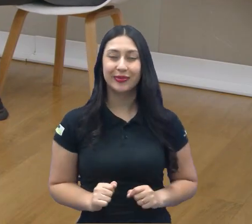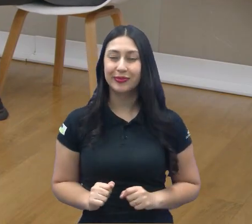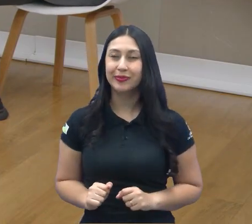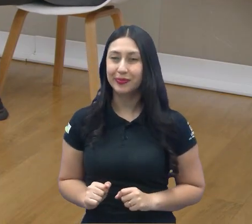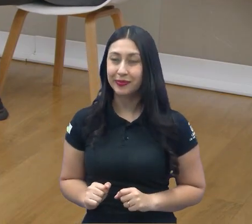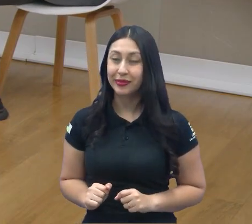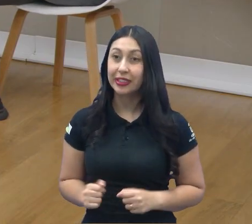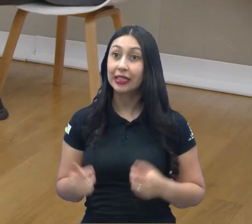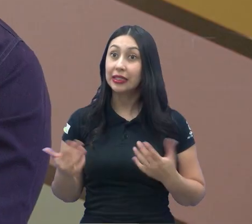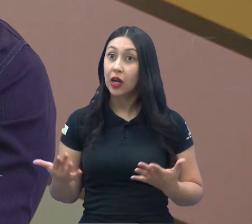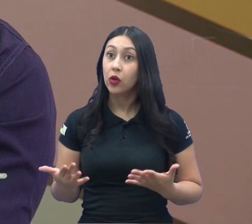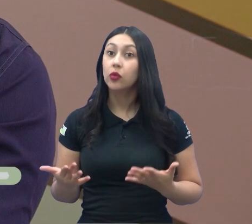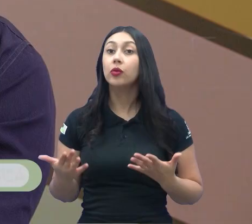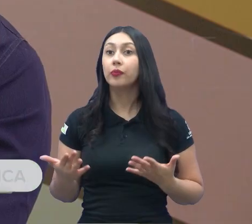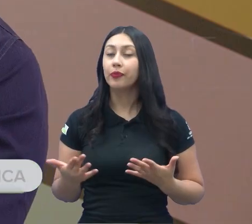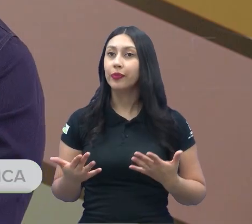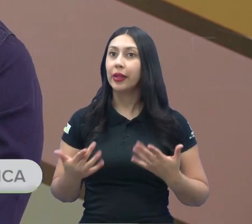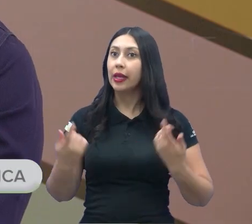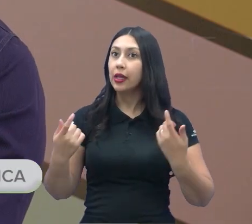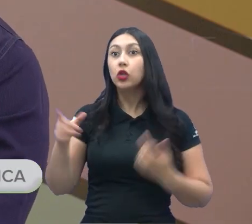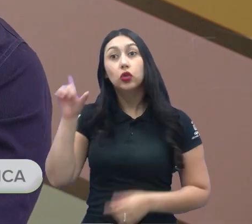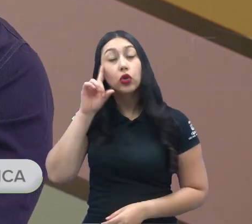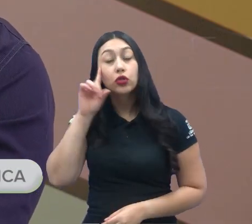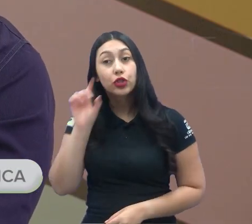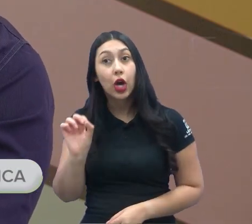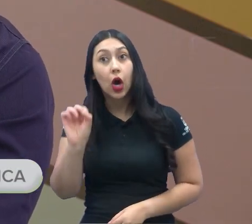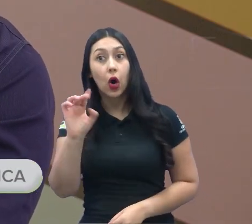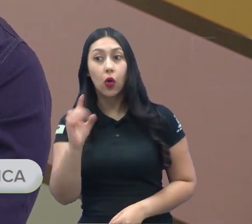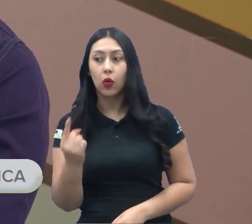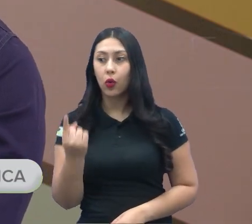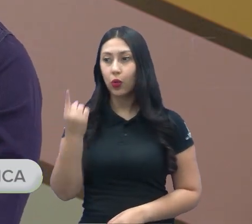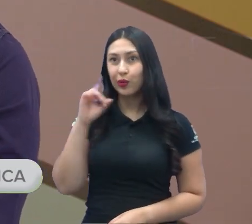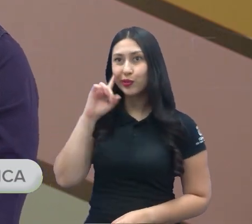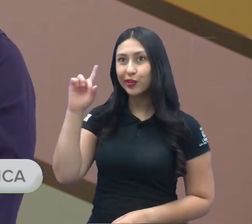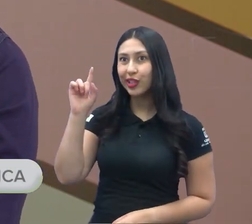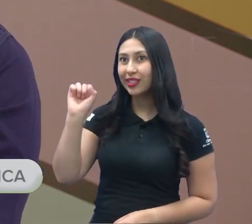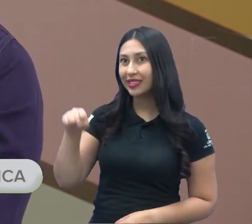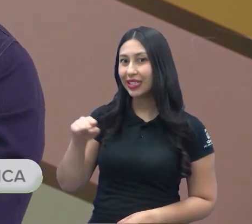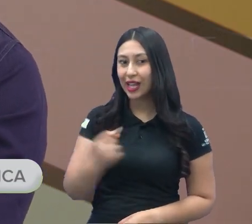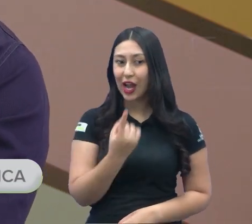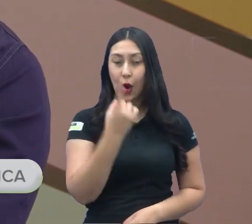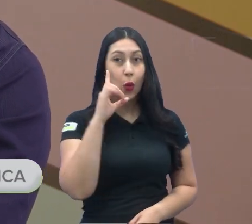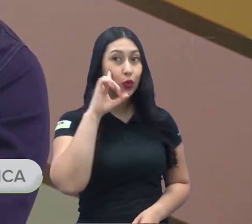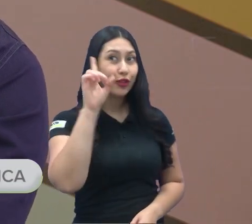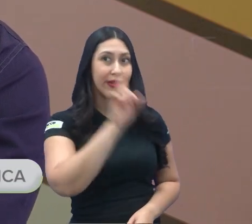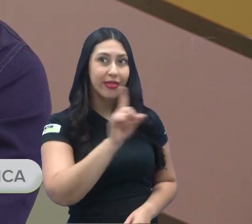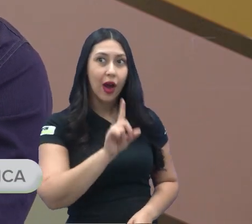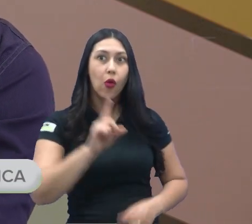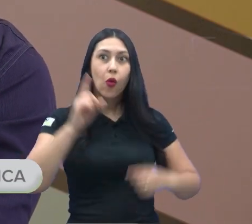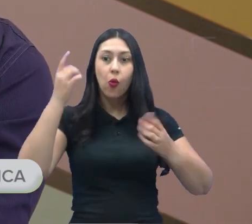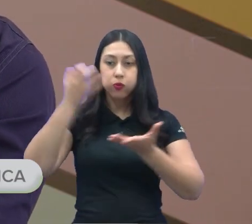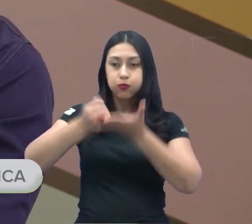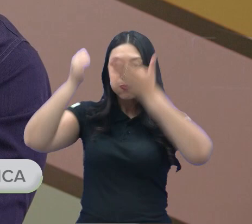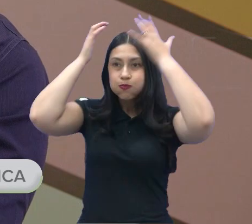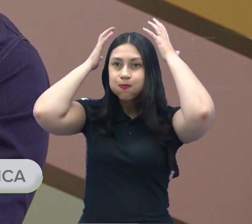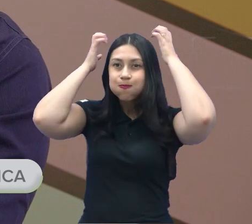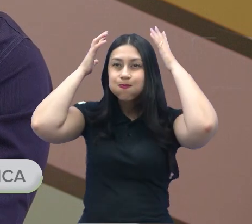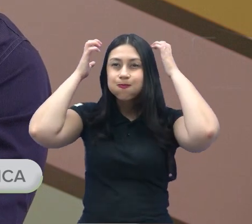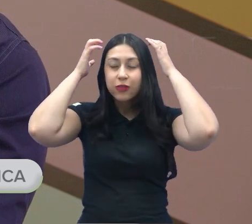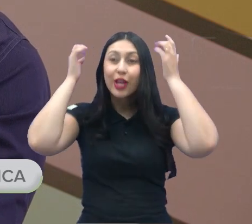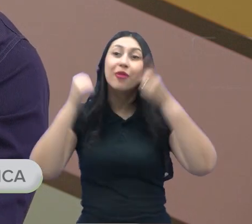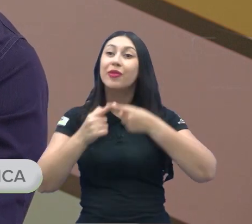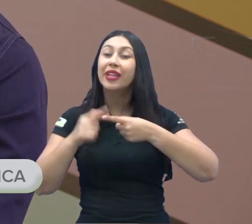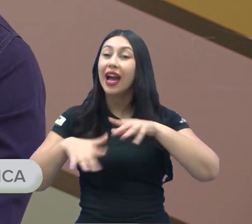Ó, lavar o cabelo todo dia ou dia sim, dia não, a depender da sua indicação. Algo que acontece muito é quando a pessoa está com uma queda de cabelo, ela deixa de lavar o